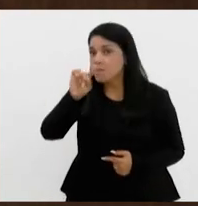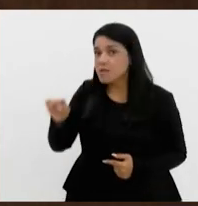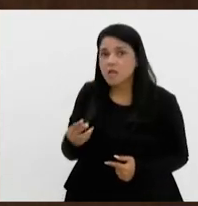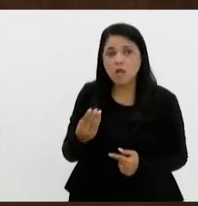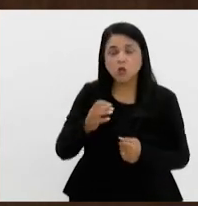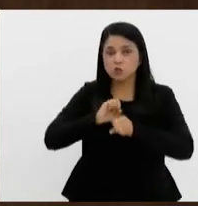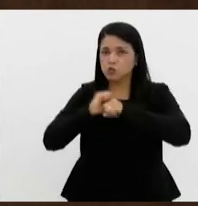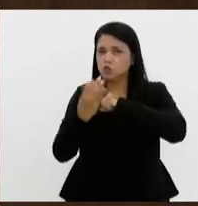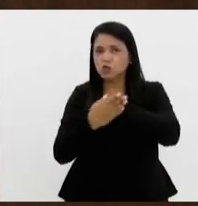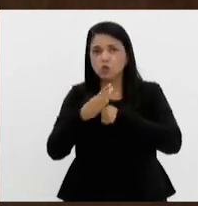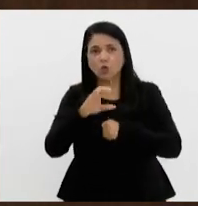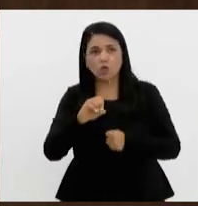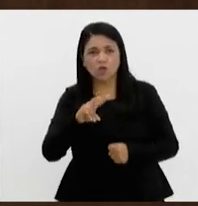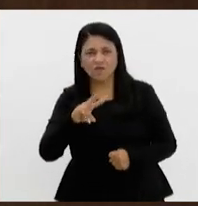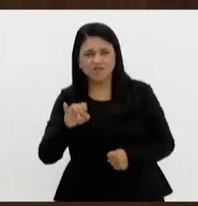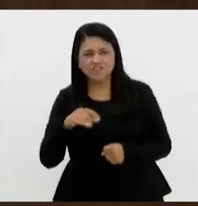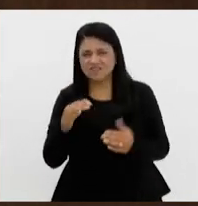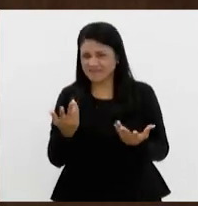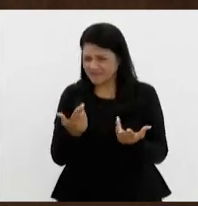nada aconteceu?